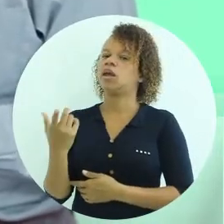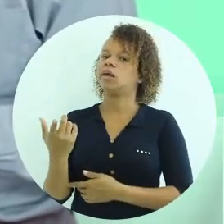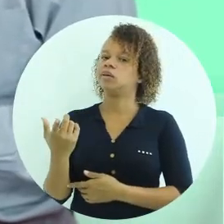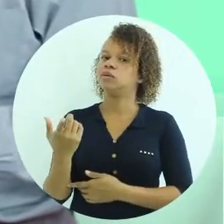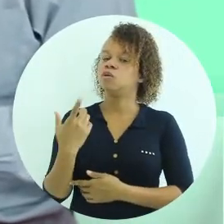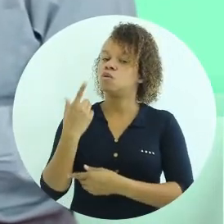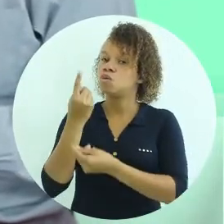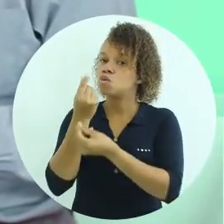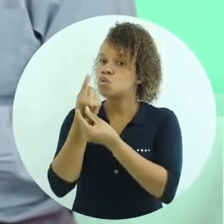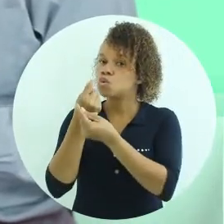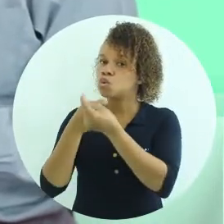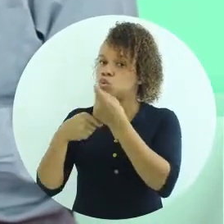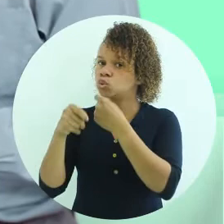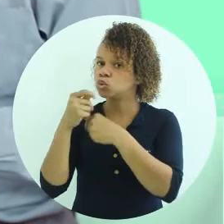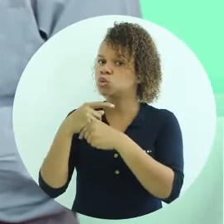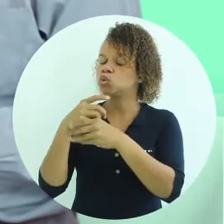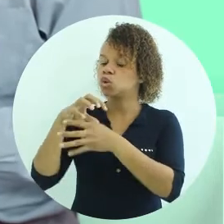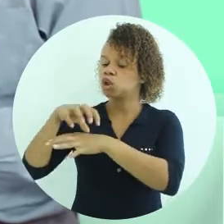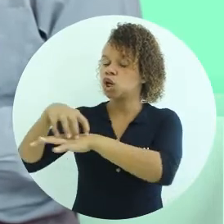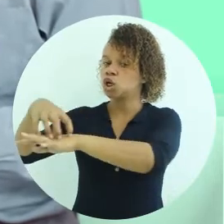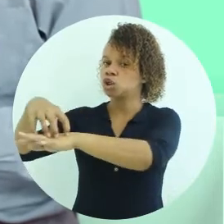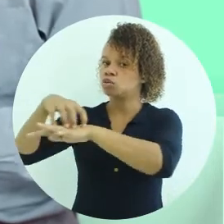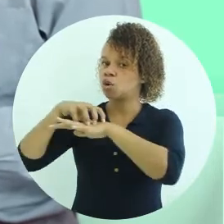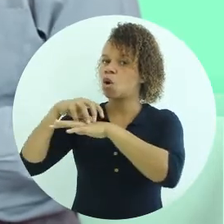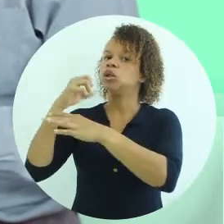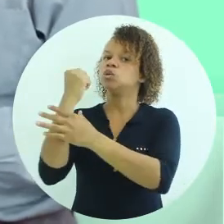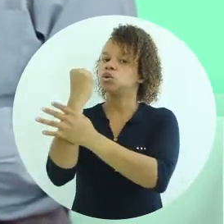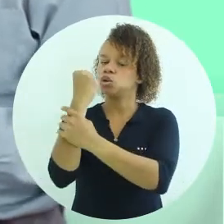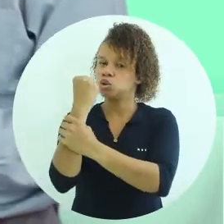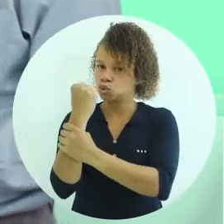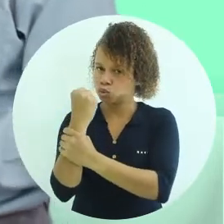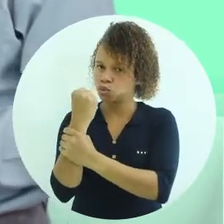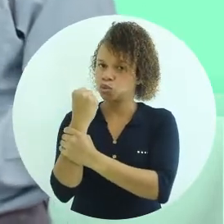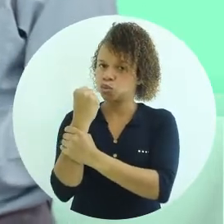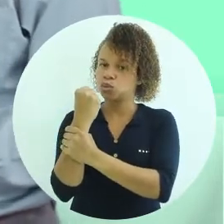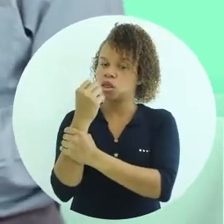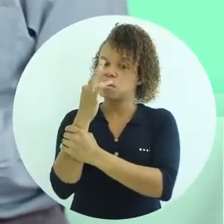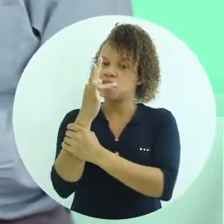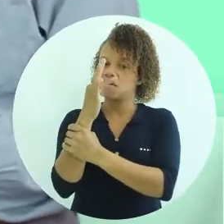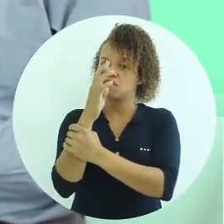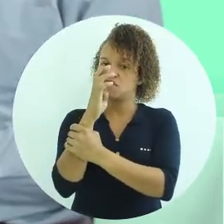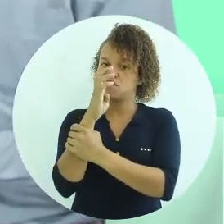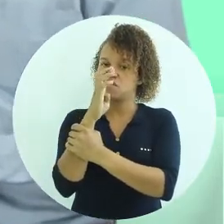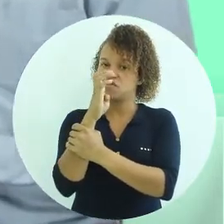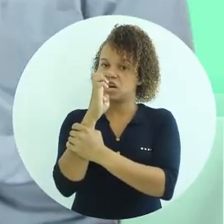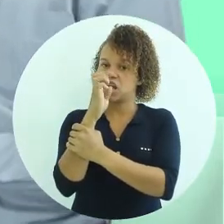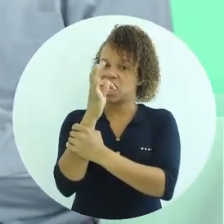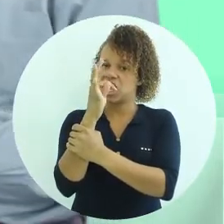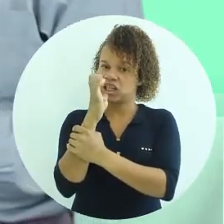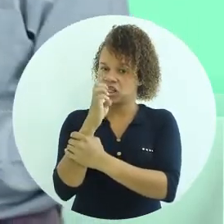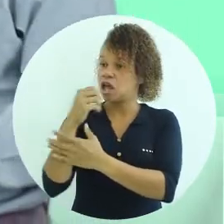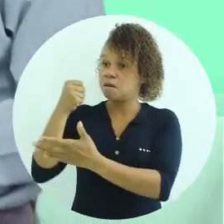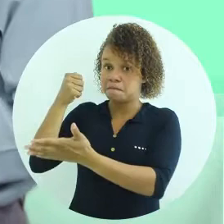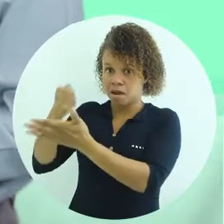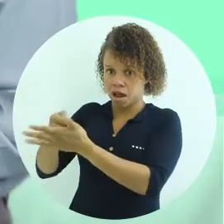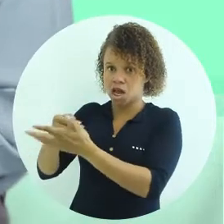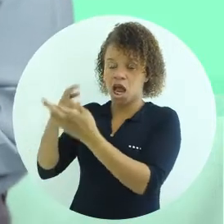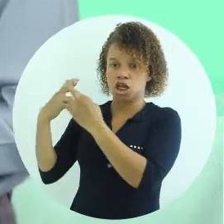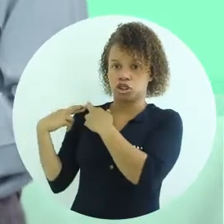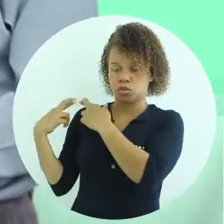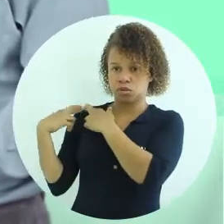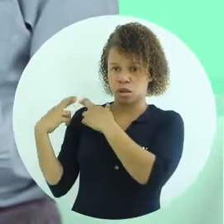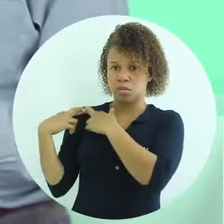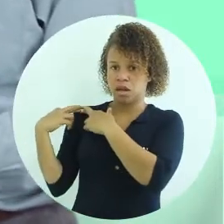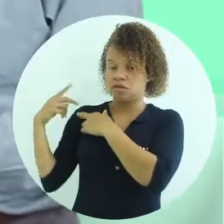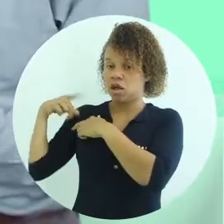o custo, eles teriam o custo do transporte, o seguro e o frete. Que eles pagariam, okay. E a responsabilidade vem até